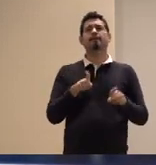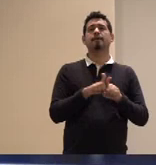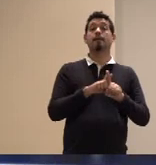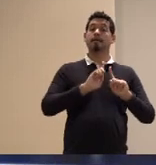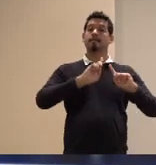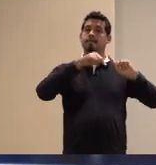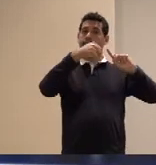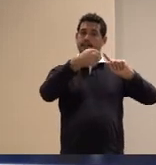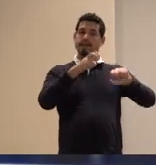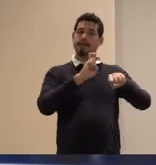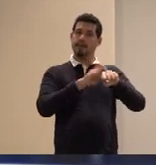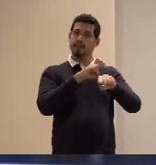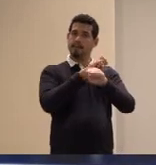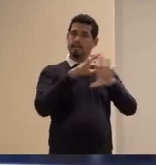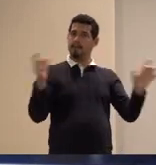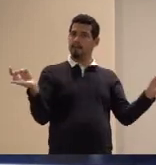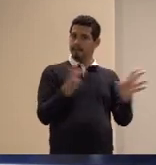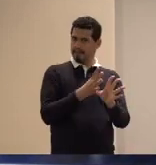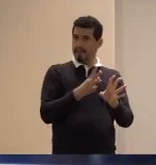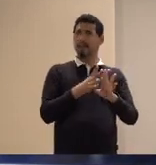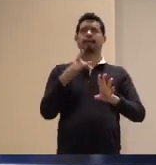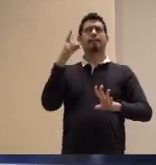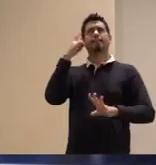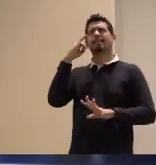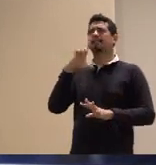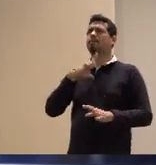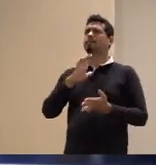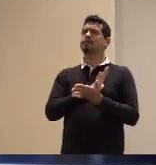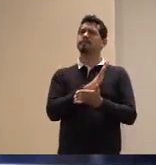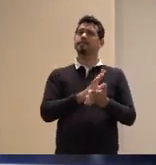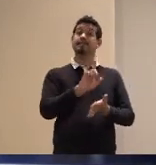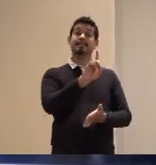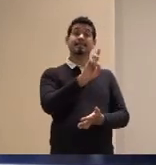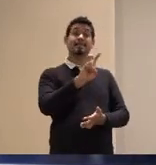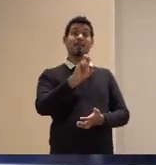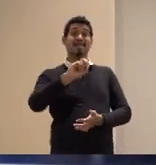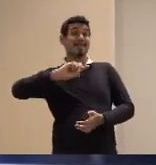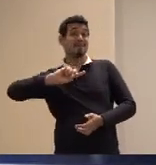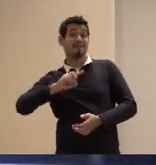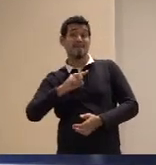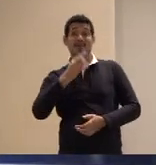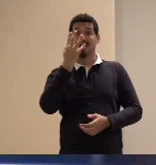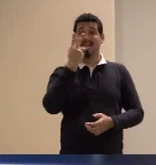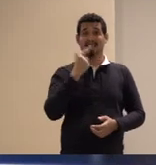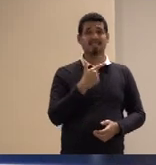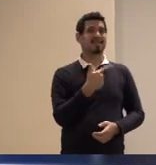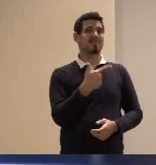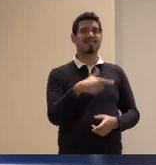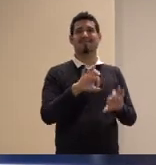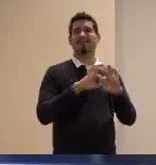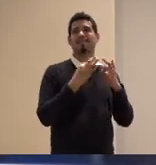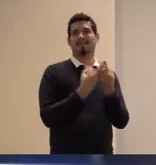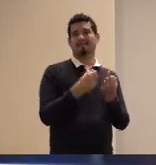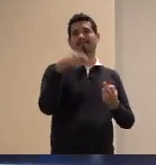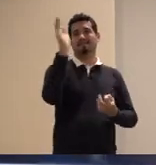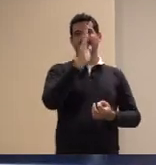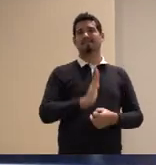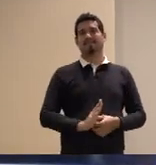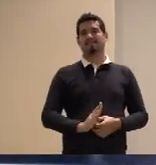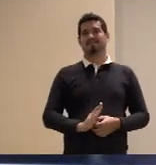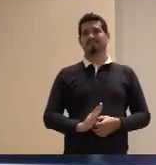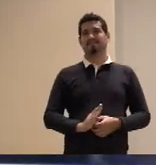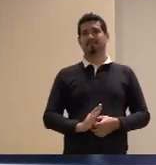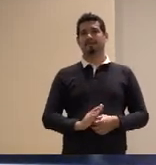a pandemia, estima-se que há mais ou menos 150 mil crianças órfãos no Brasil. Então, a gente